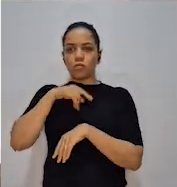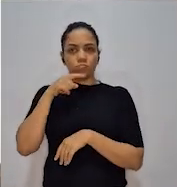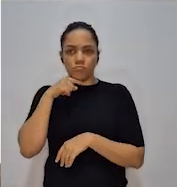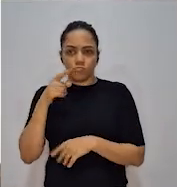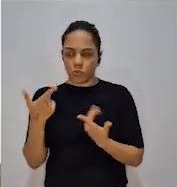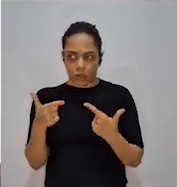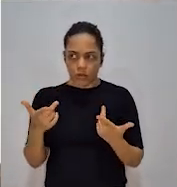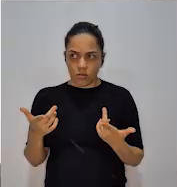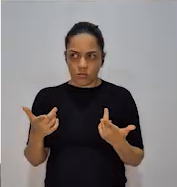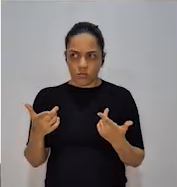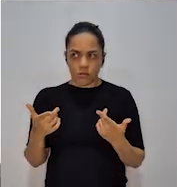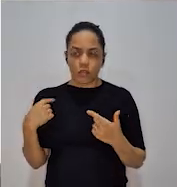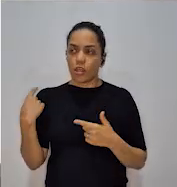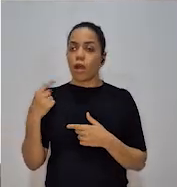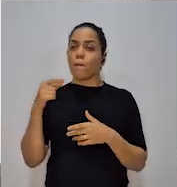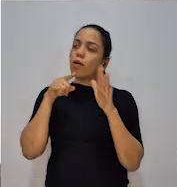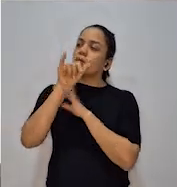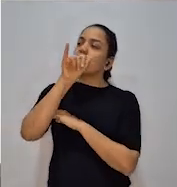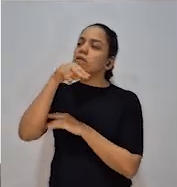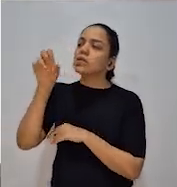aí a resposta foi: nós não temos